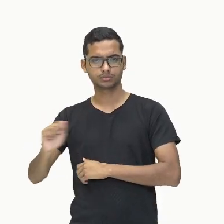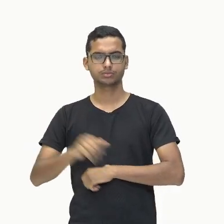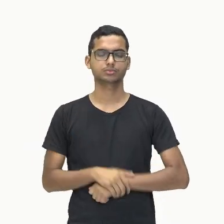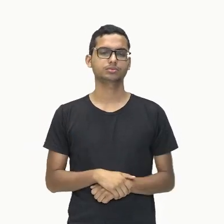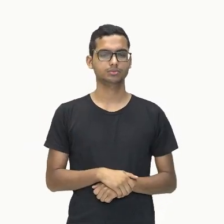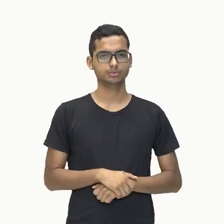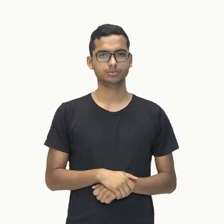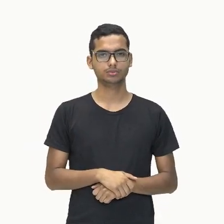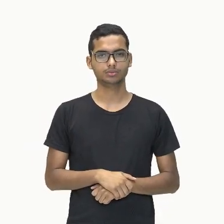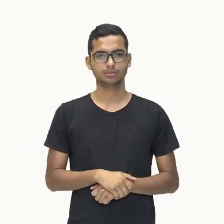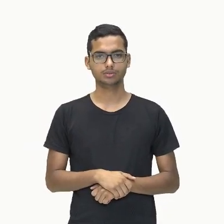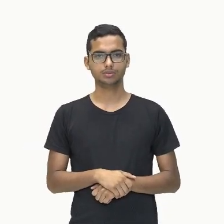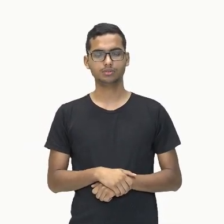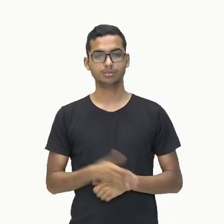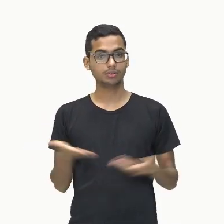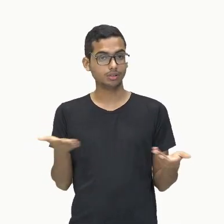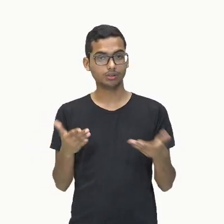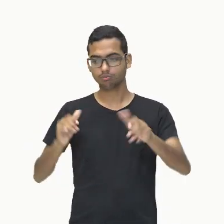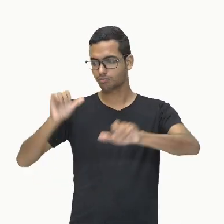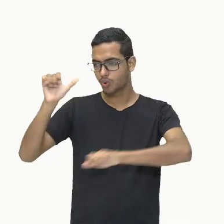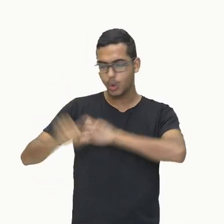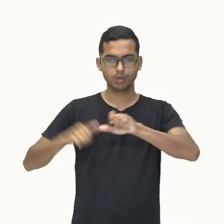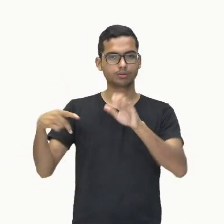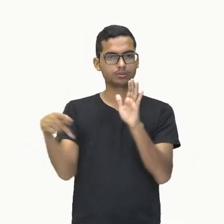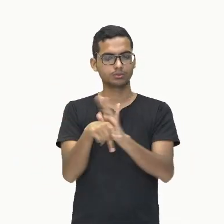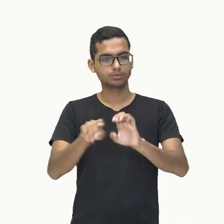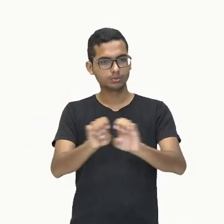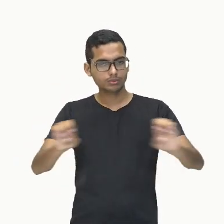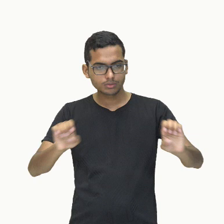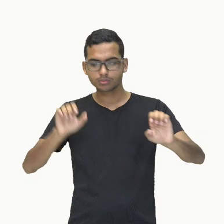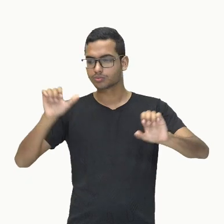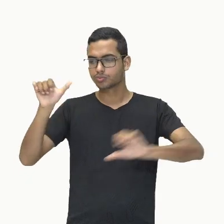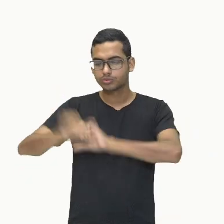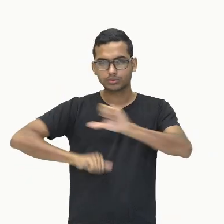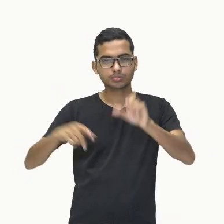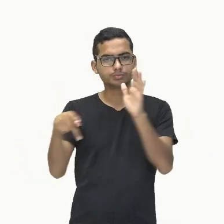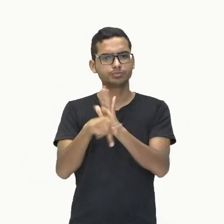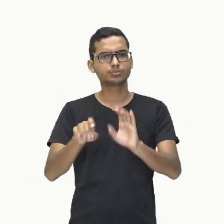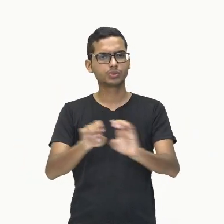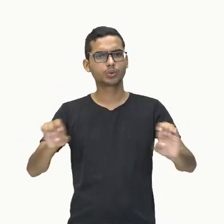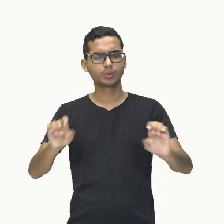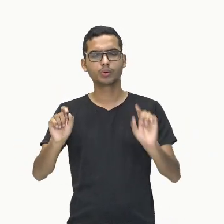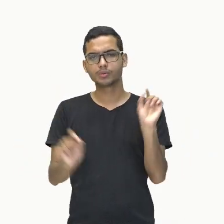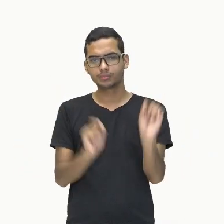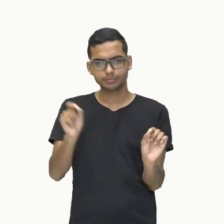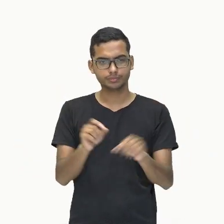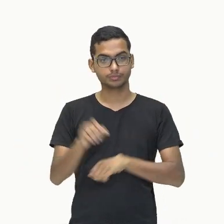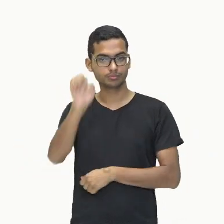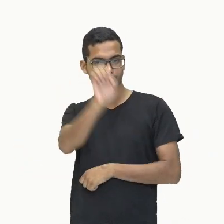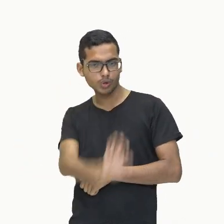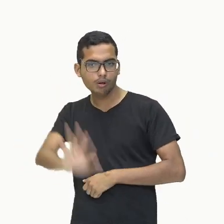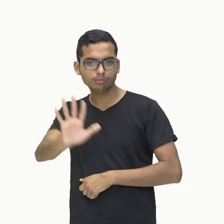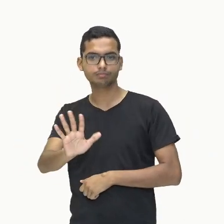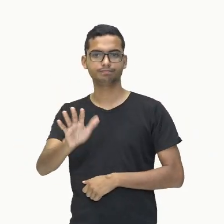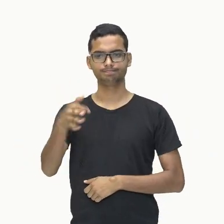vai transformar essa equação reduzida numa equação da forma geral, tá